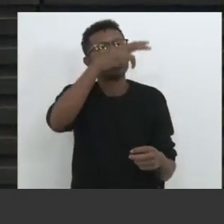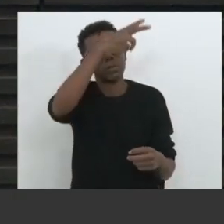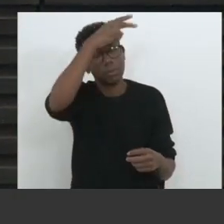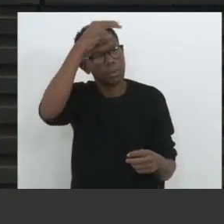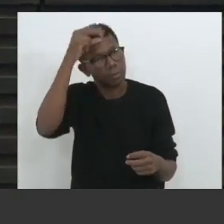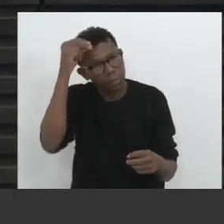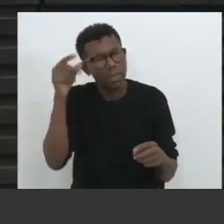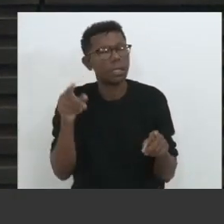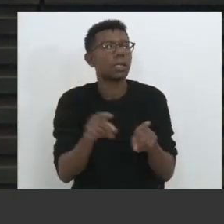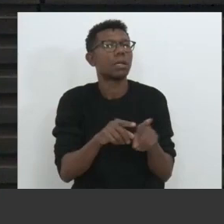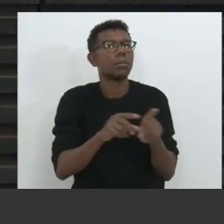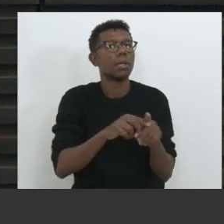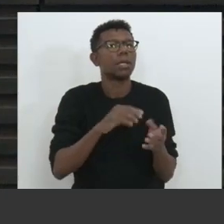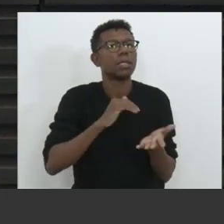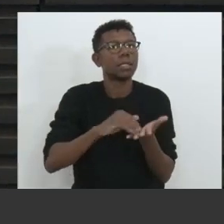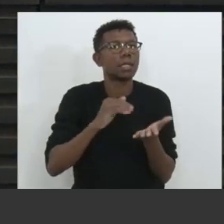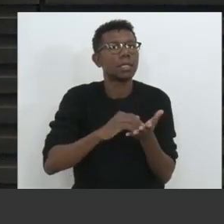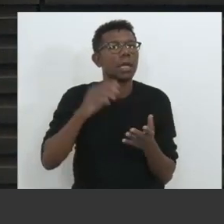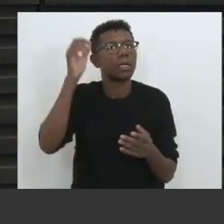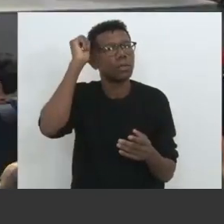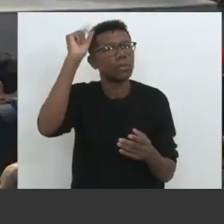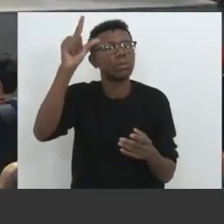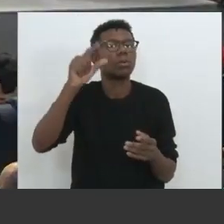secretário da cultura de